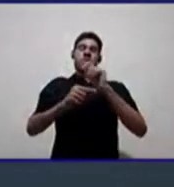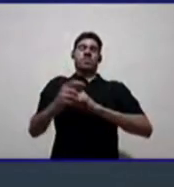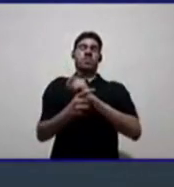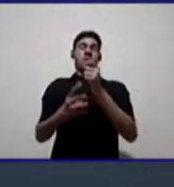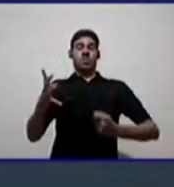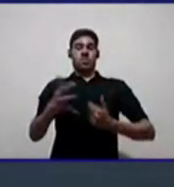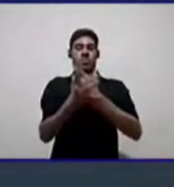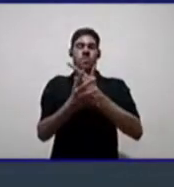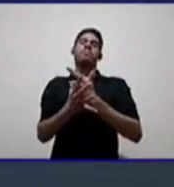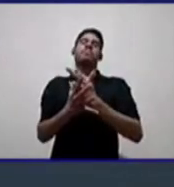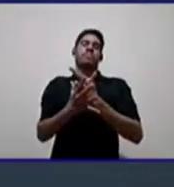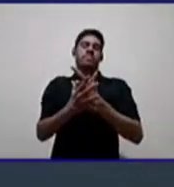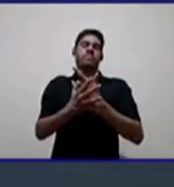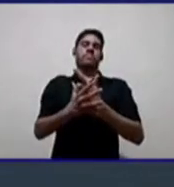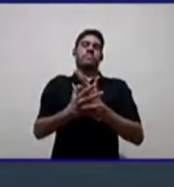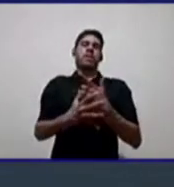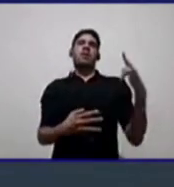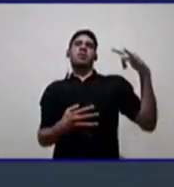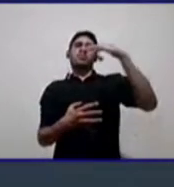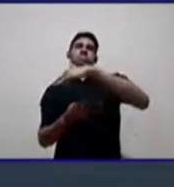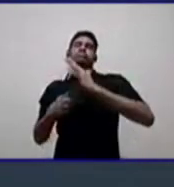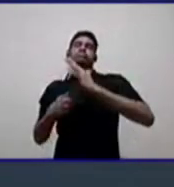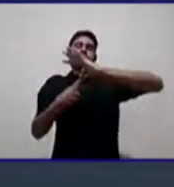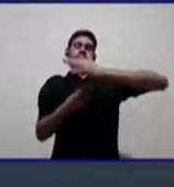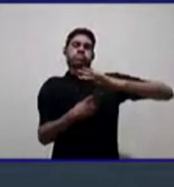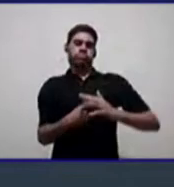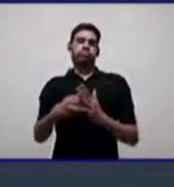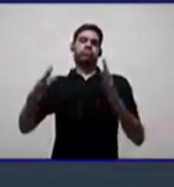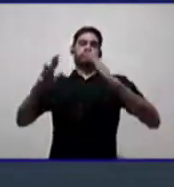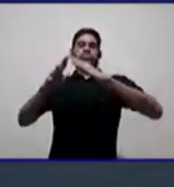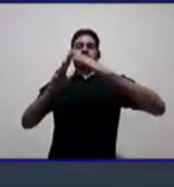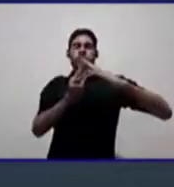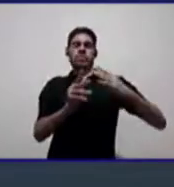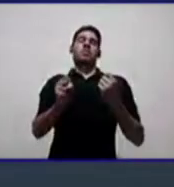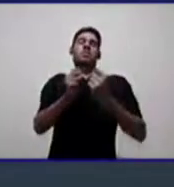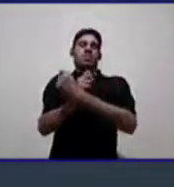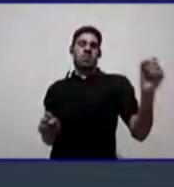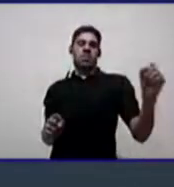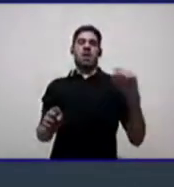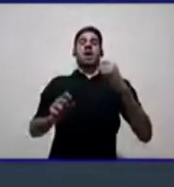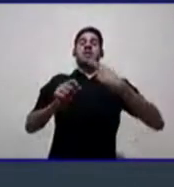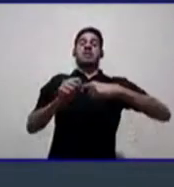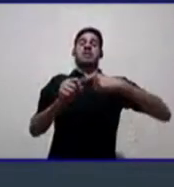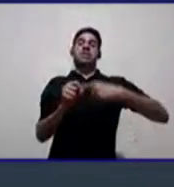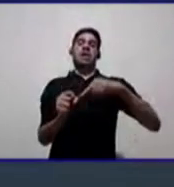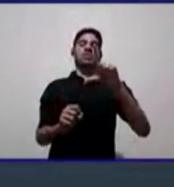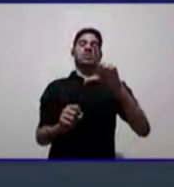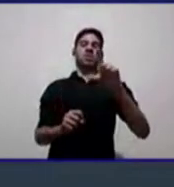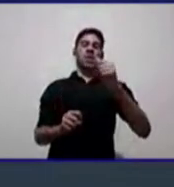aquisição de aeronaves, helicópteros e imóveis como a mansão no Lago Sul, num valor de